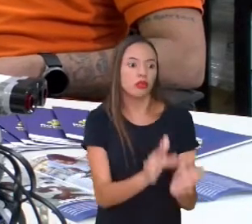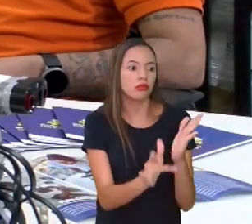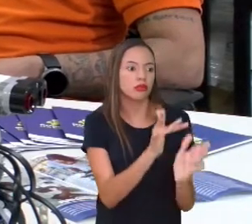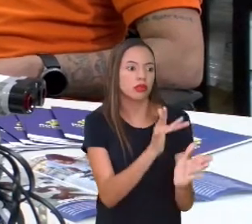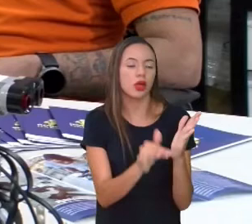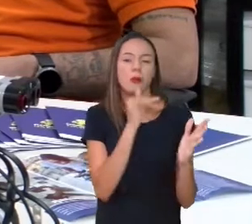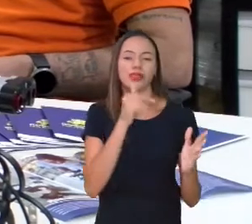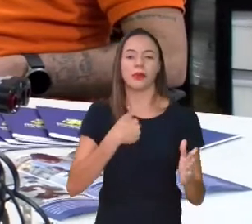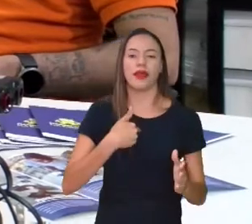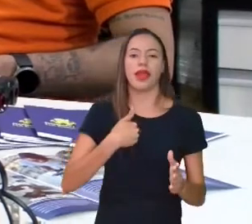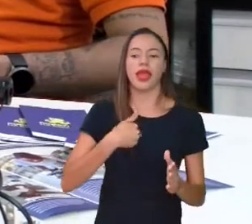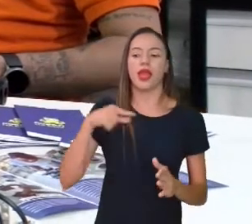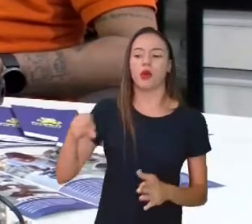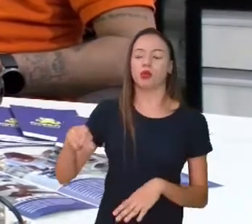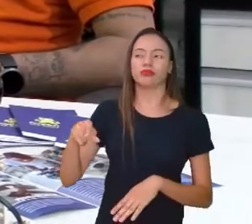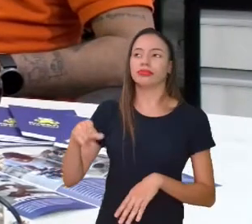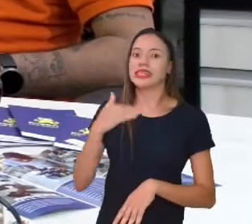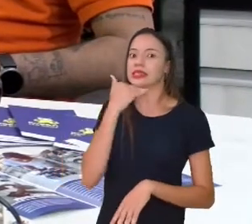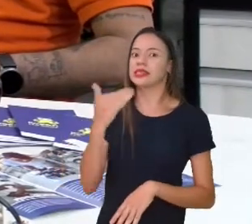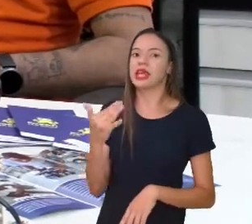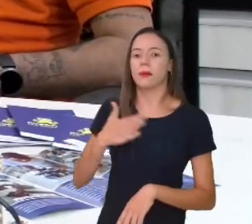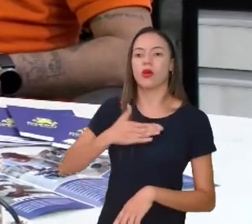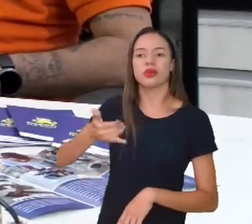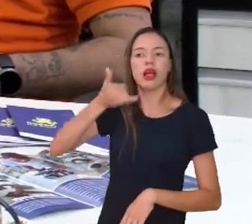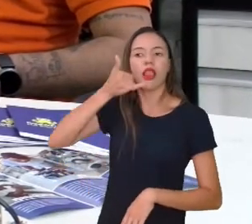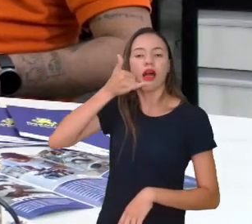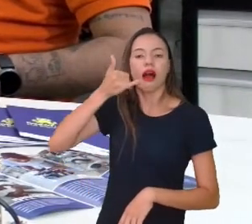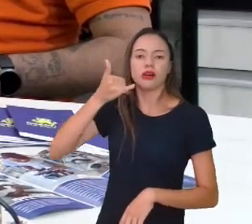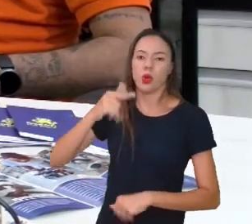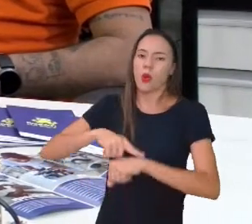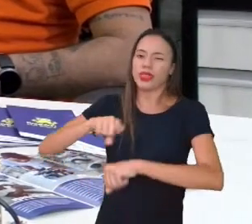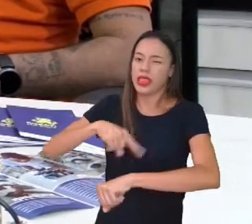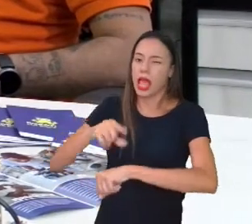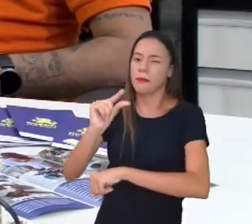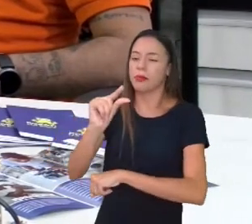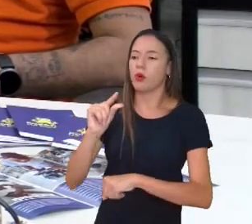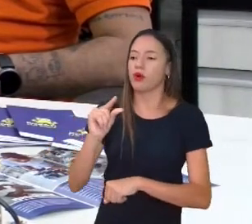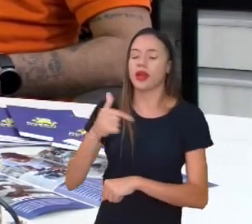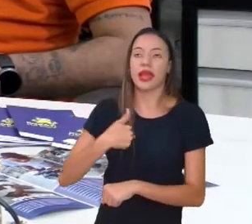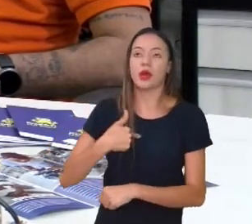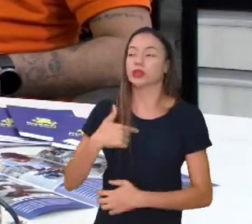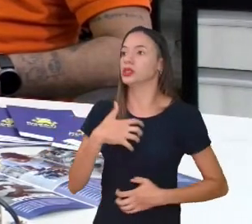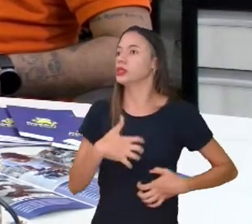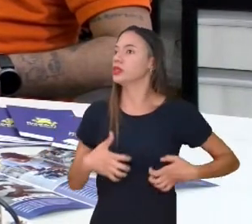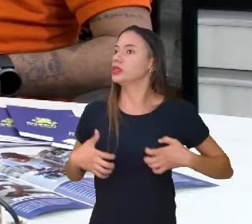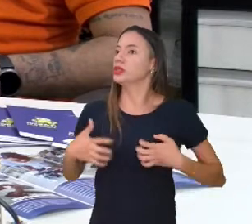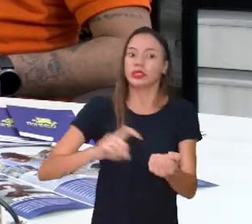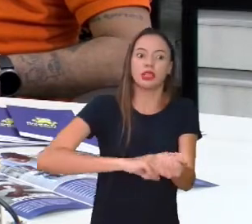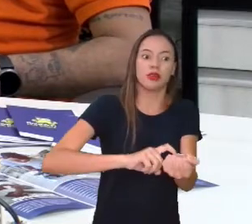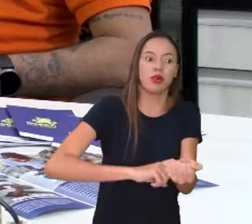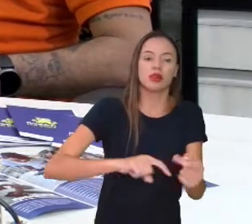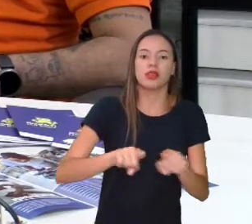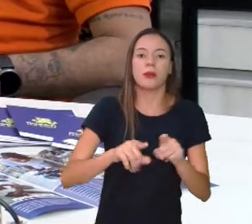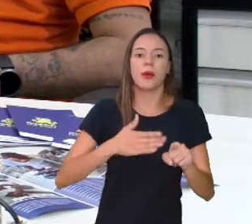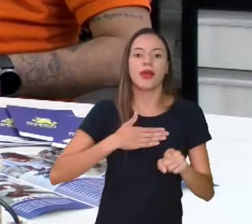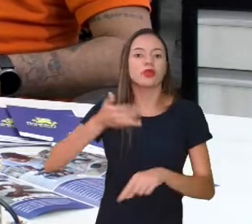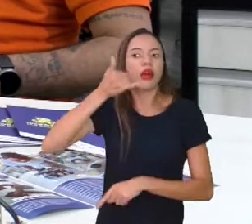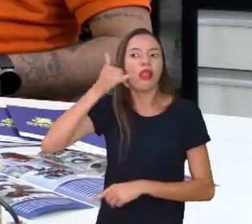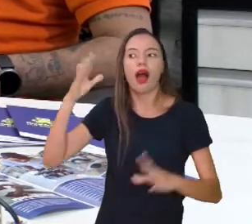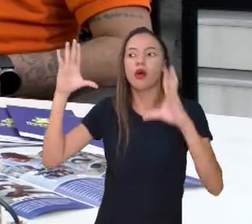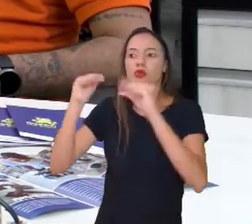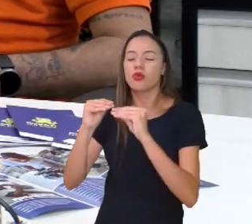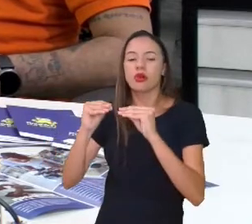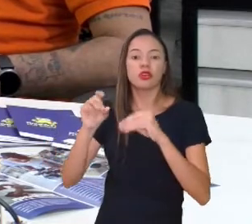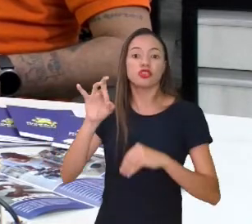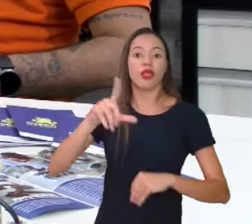um tempo, já fiquei nervosa, já não consegui fazer mais nada. Não tinha Pix, meu celular descarregou. Eu não tinha dinheiro, eu só tinha